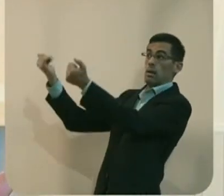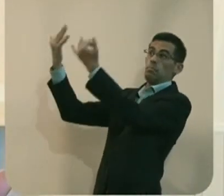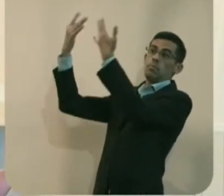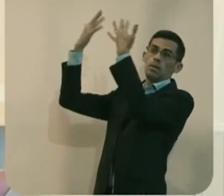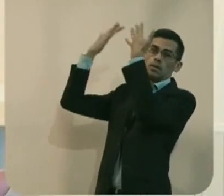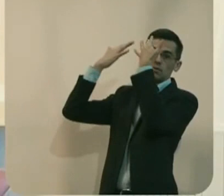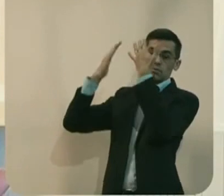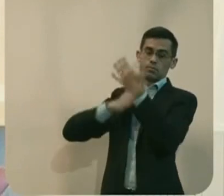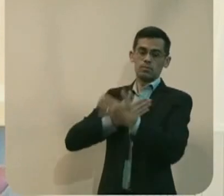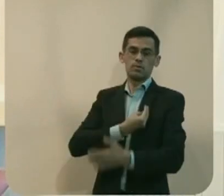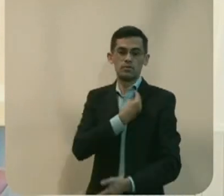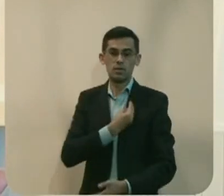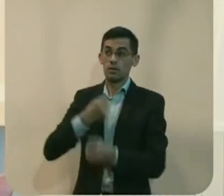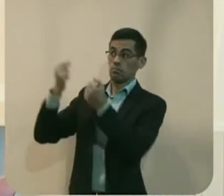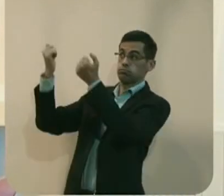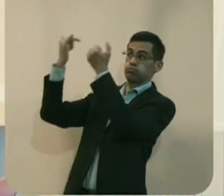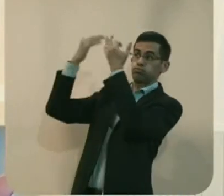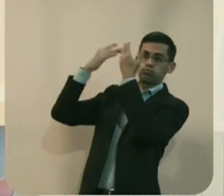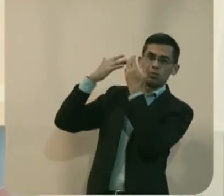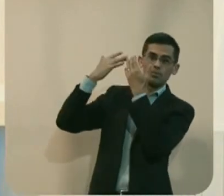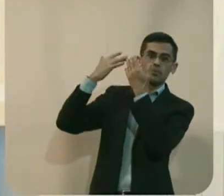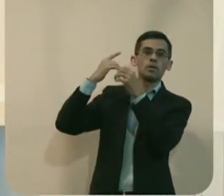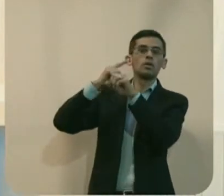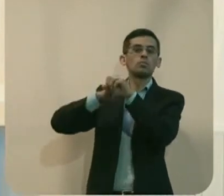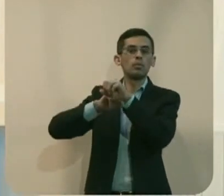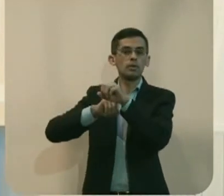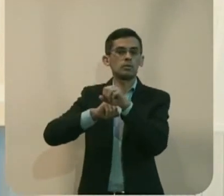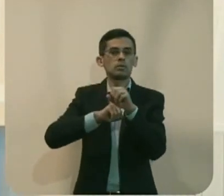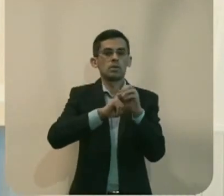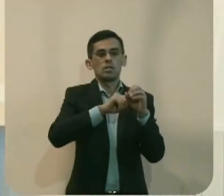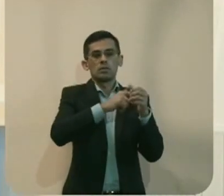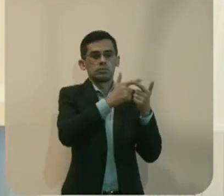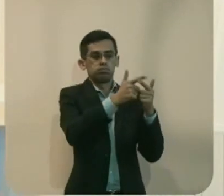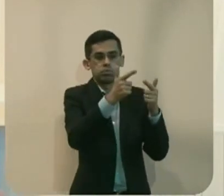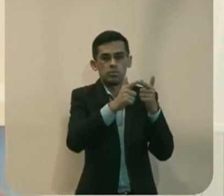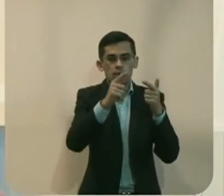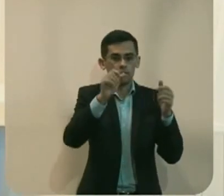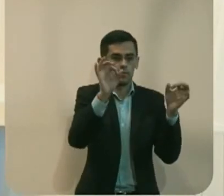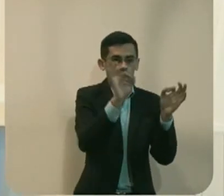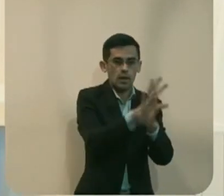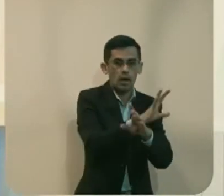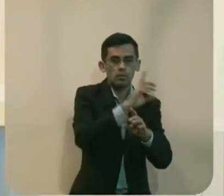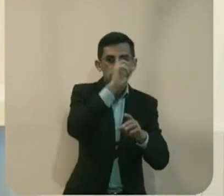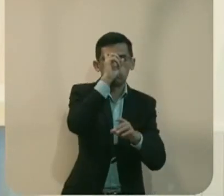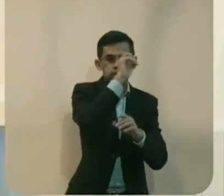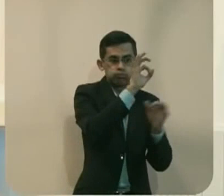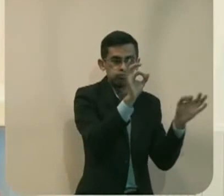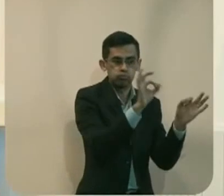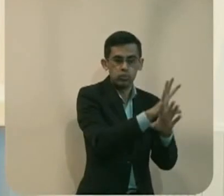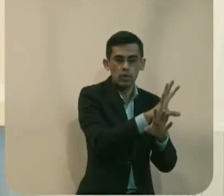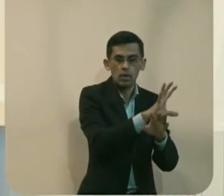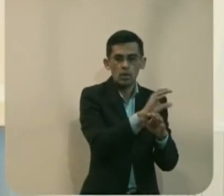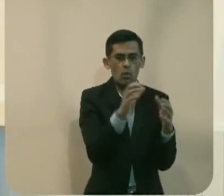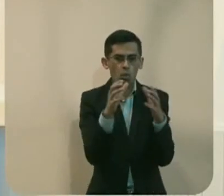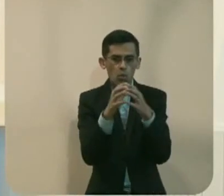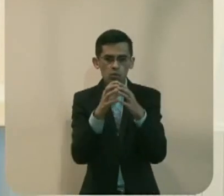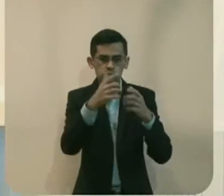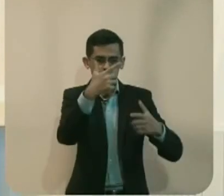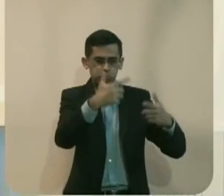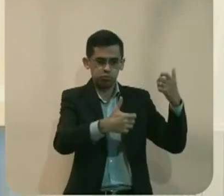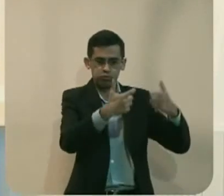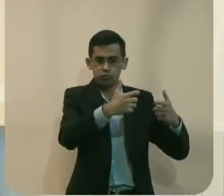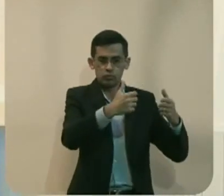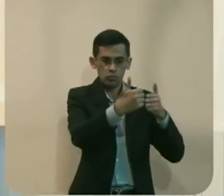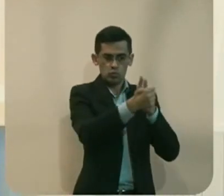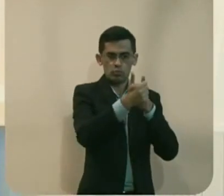minha vida. E quando a crise passa, a gente vai ter não um grupo de inimigos ao